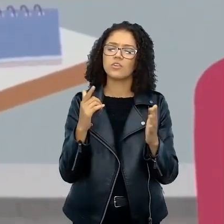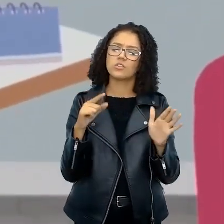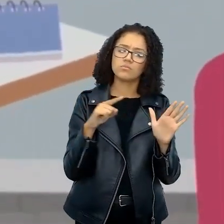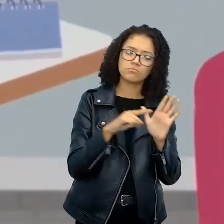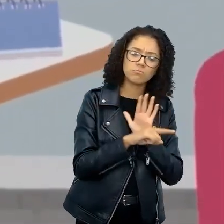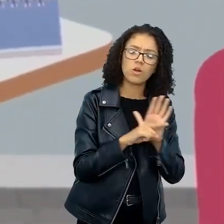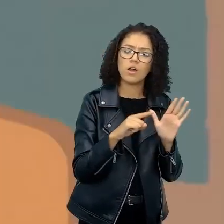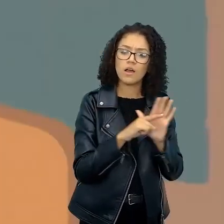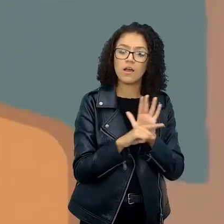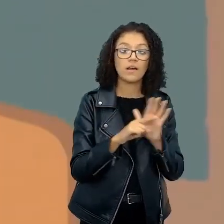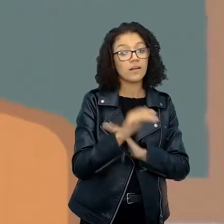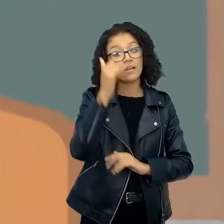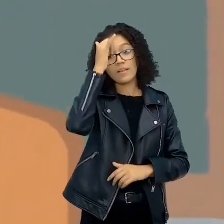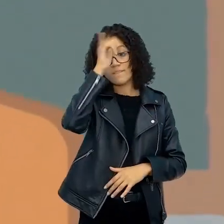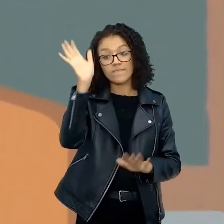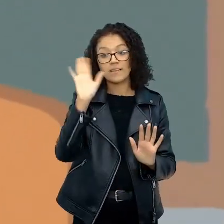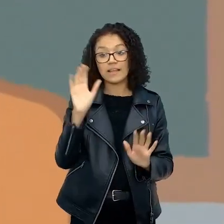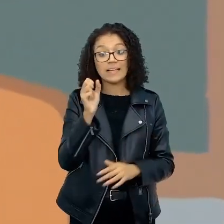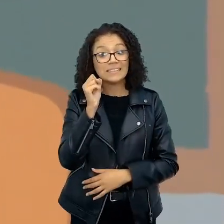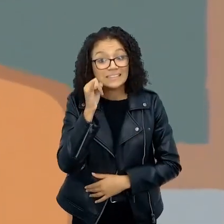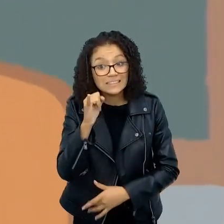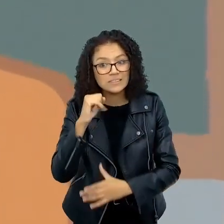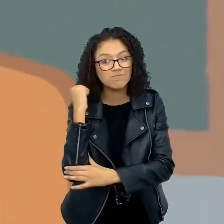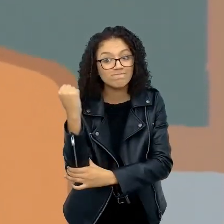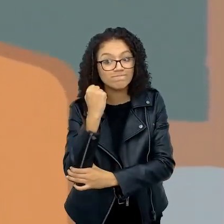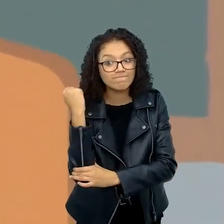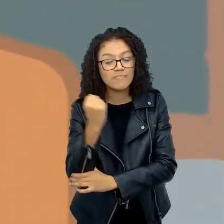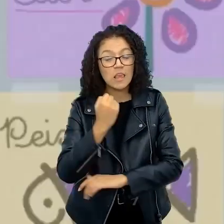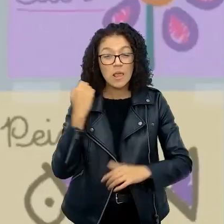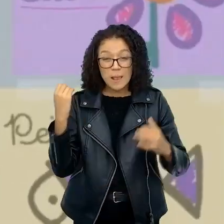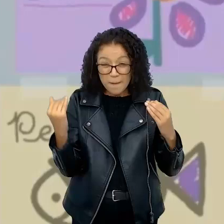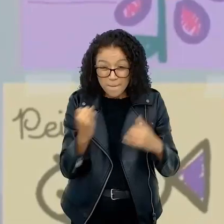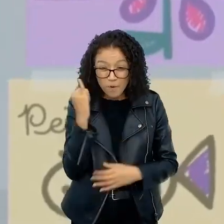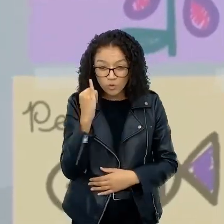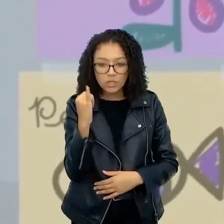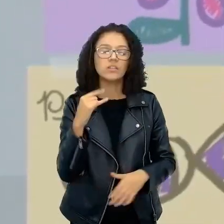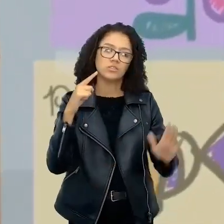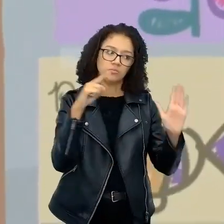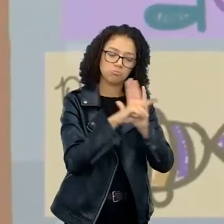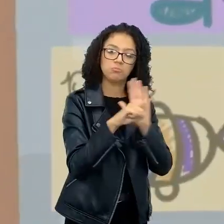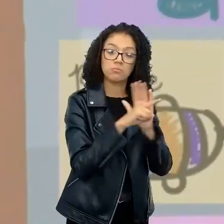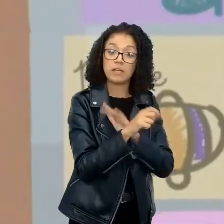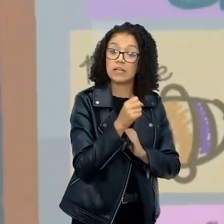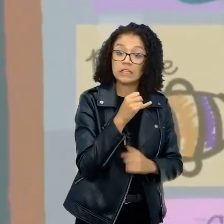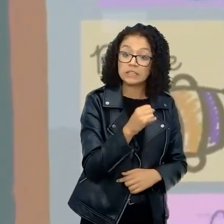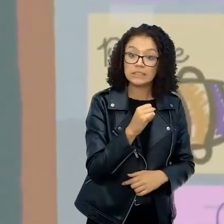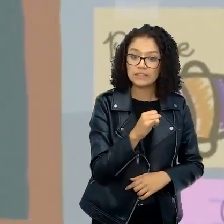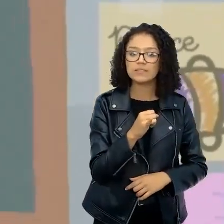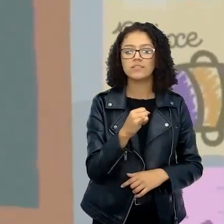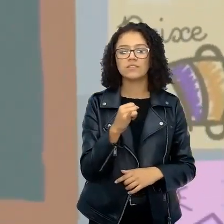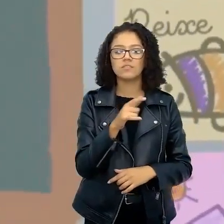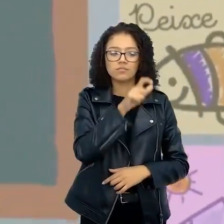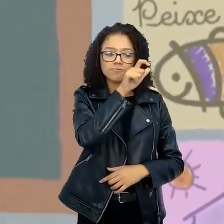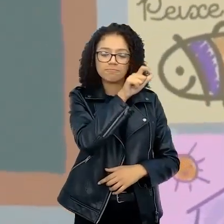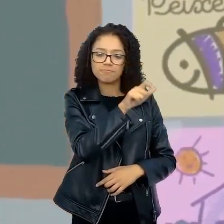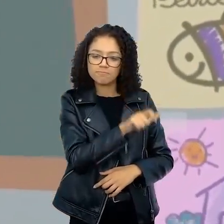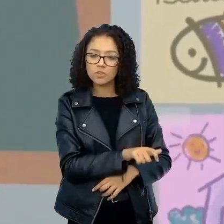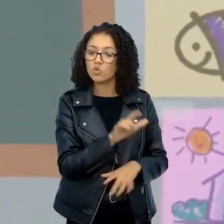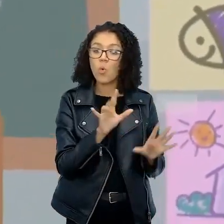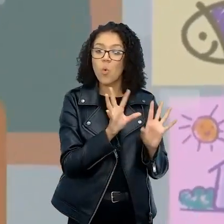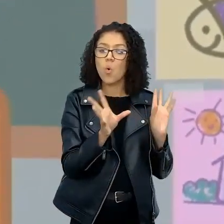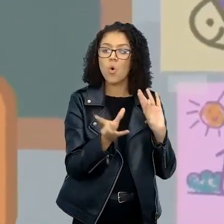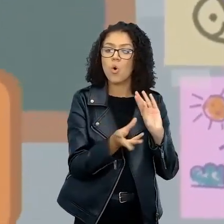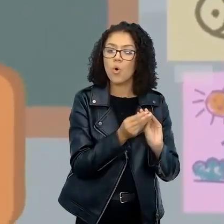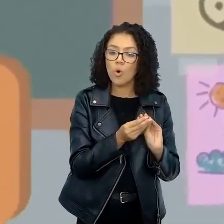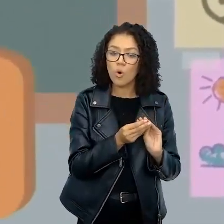ao adolescente, a não ser que sejam indispensáveis ao encaminhamento do caso. Se for imprescindível, deve-se perguntar o mínimo necessário,